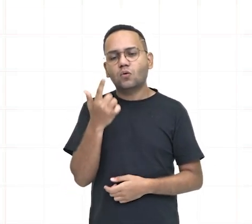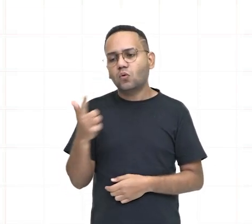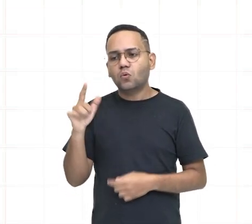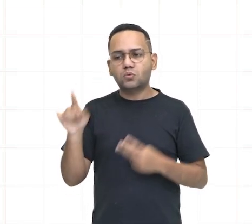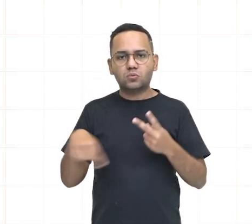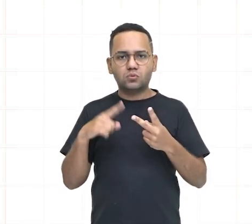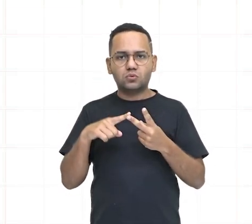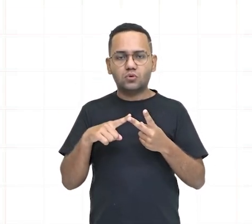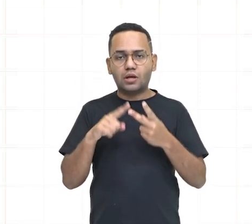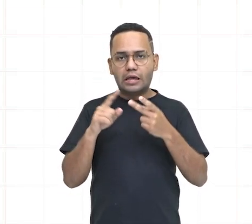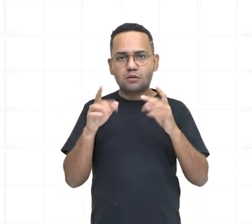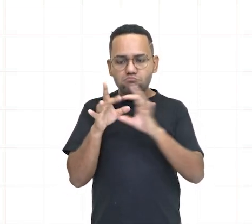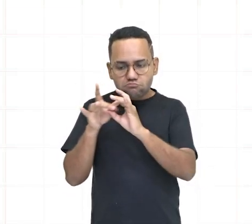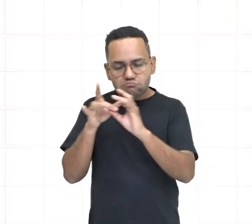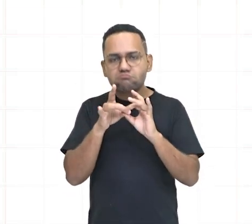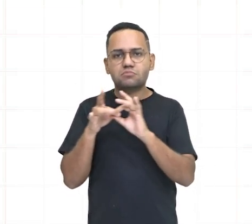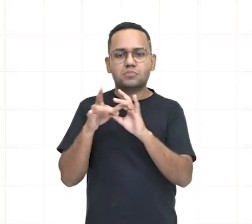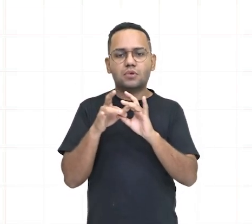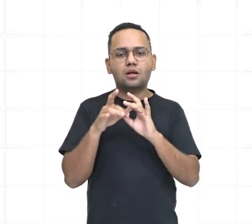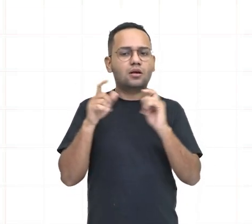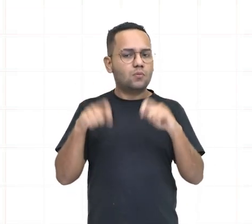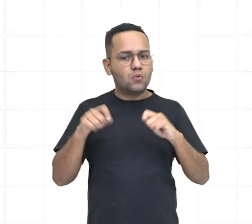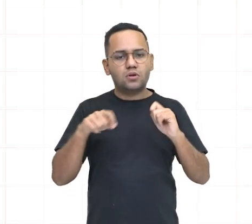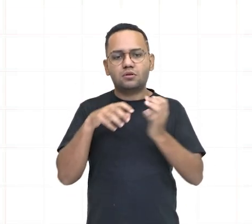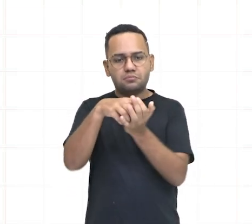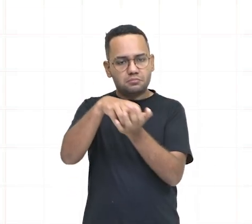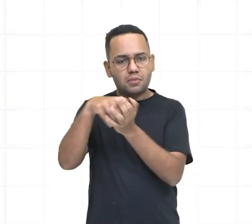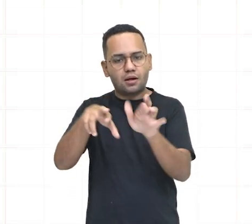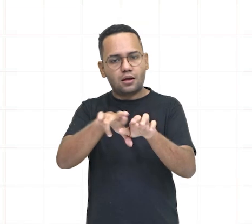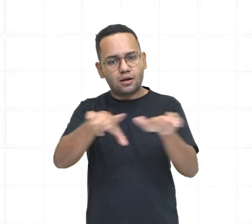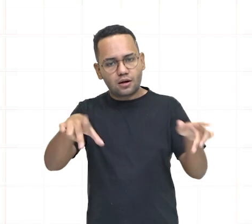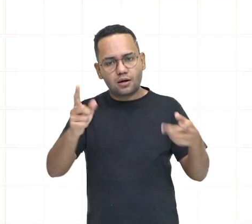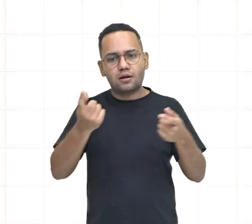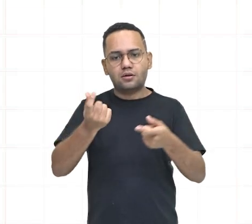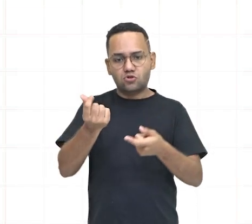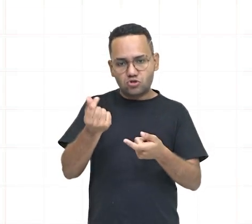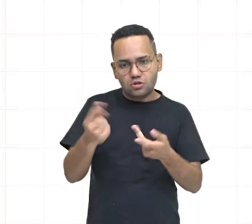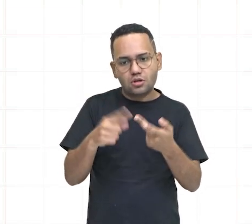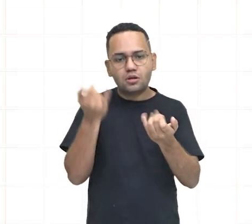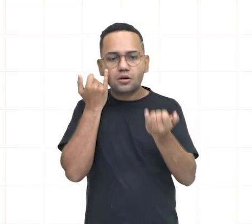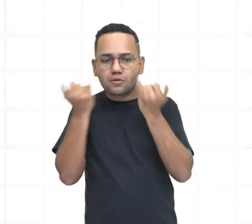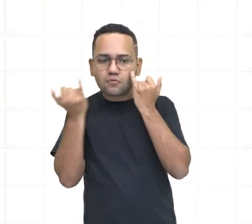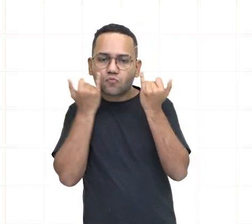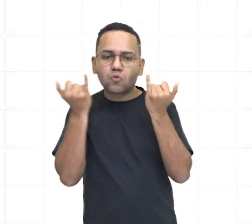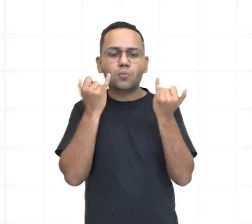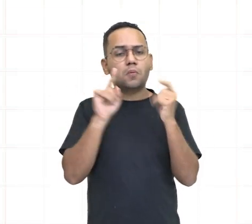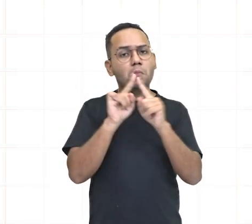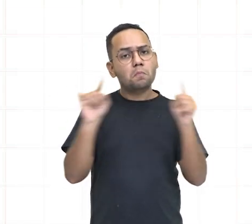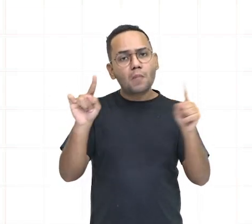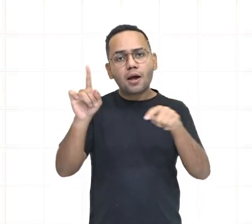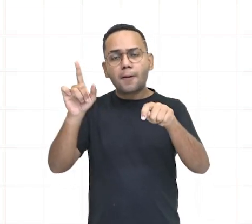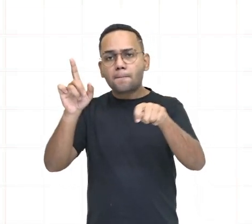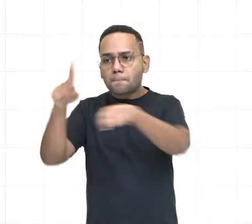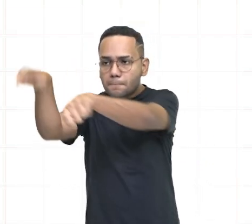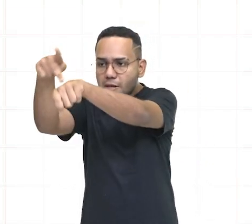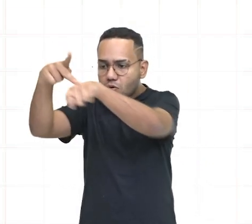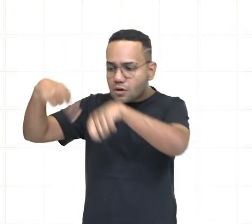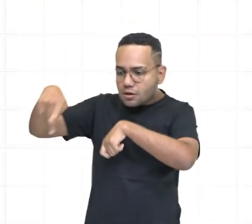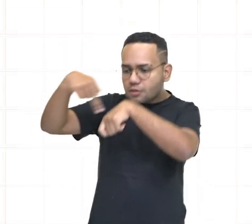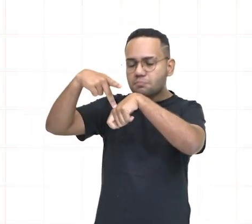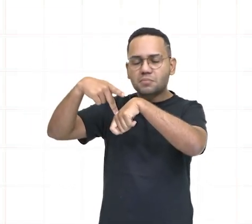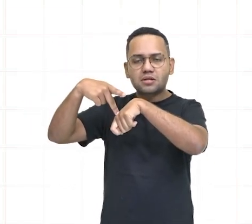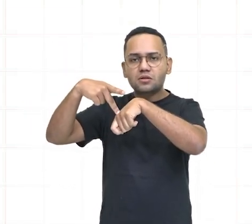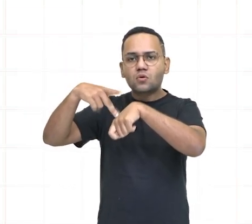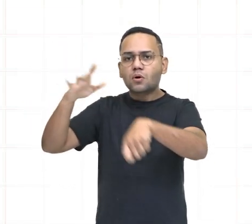capitais, informações e pessoas entre os diferentes pontos do planeta, muito